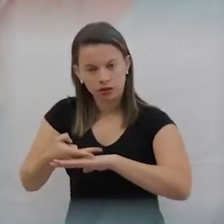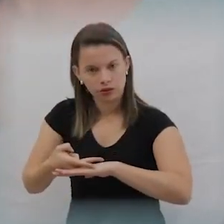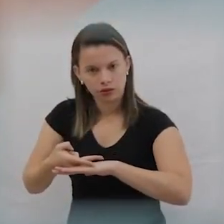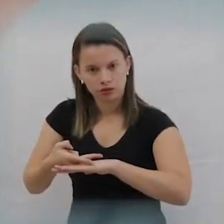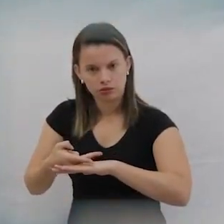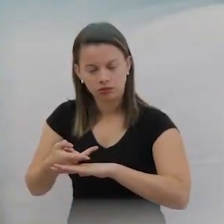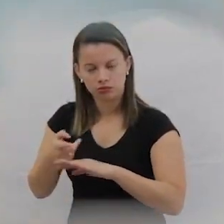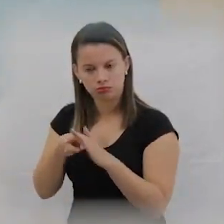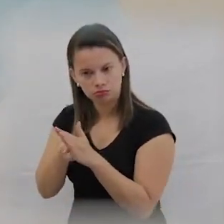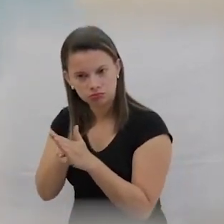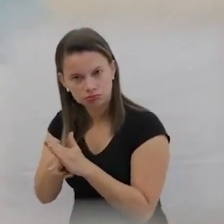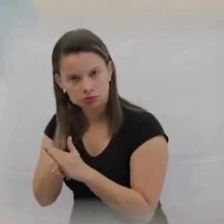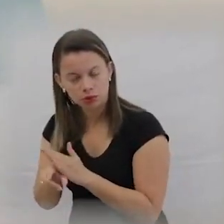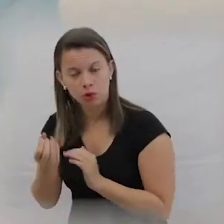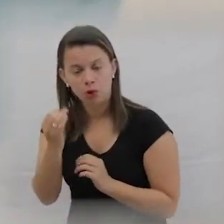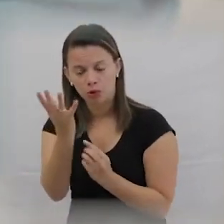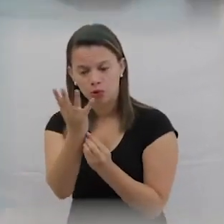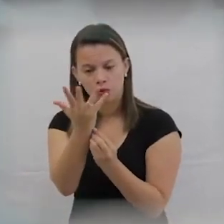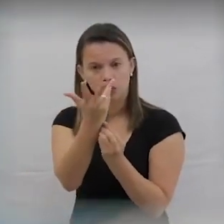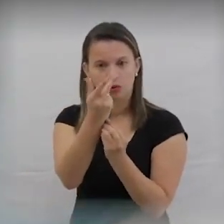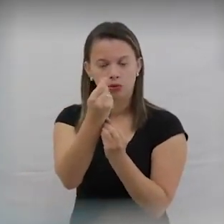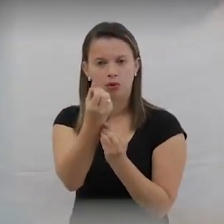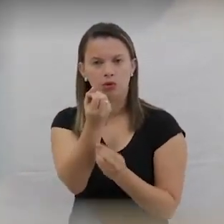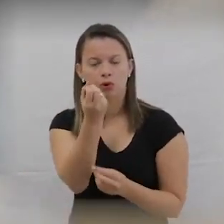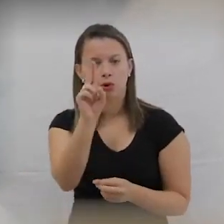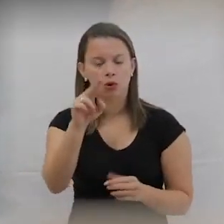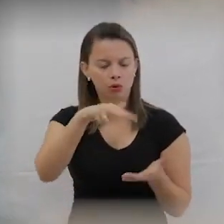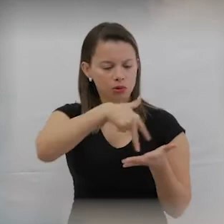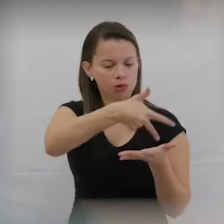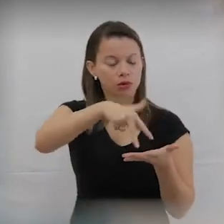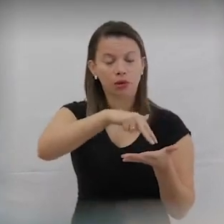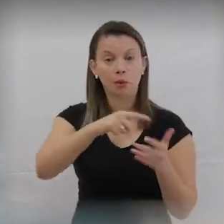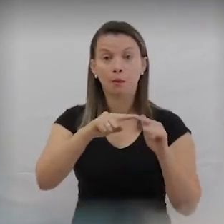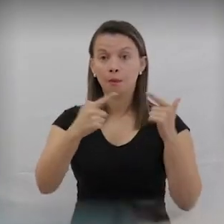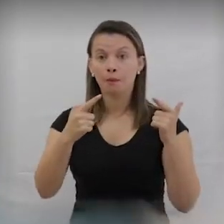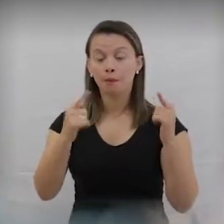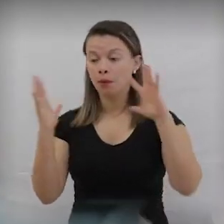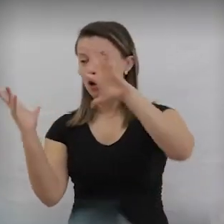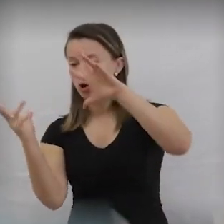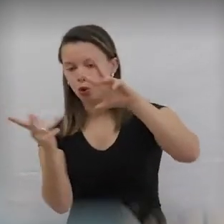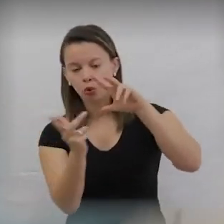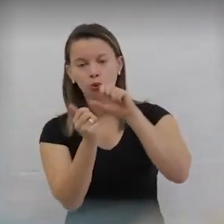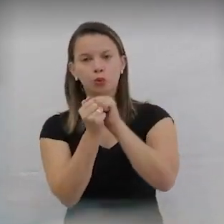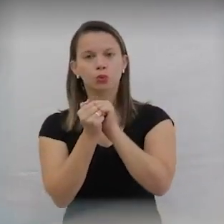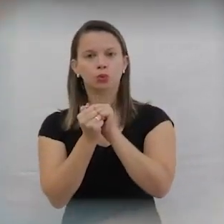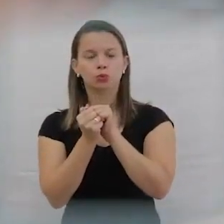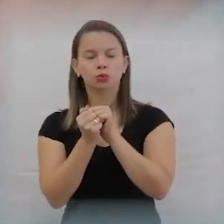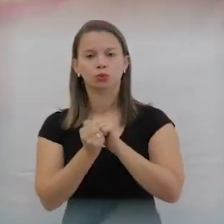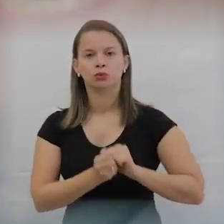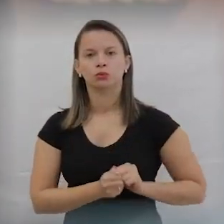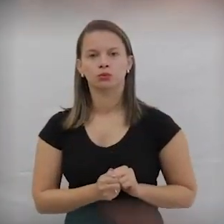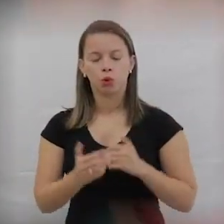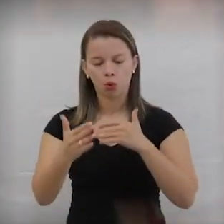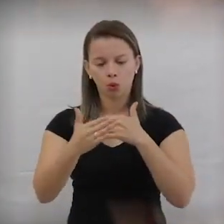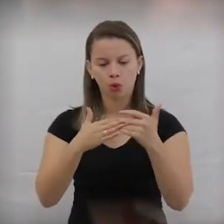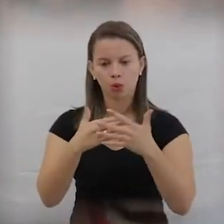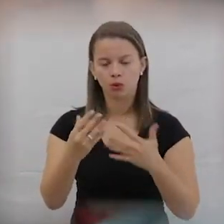a dança ou com as artes, mas é qualquer coisa na vida. Qualquer coisa na vida pode